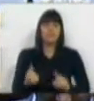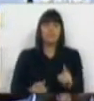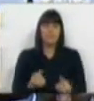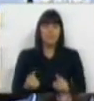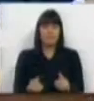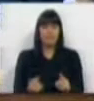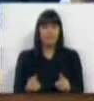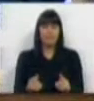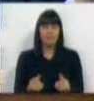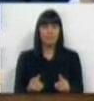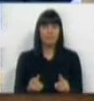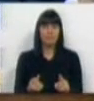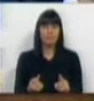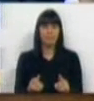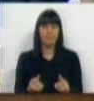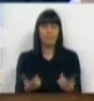alguns...